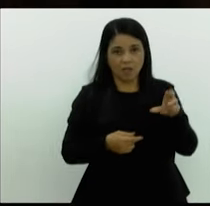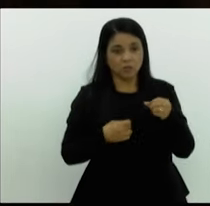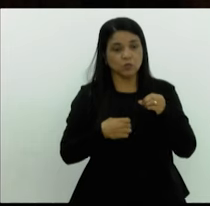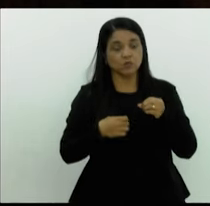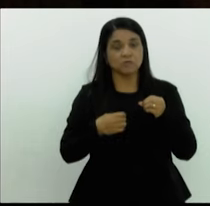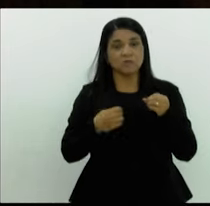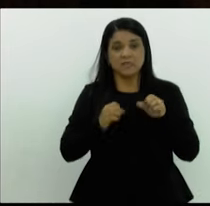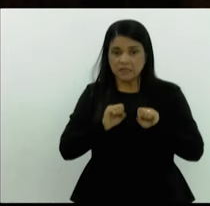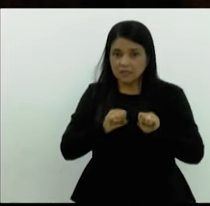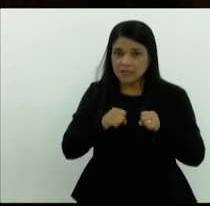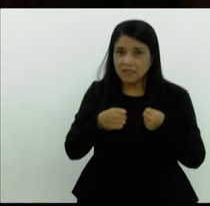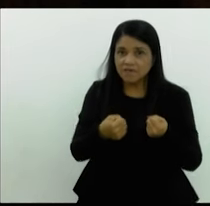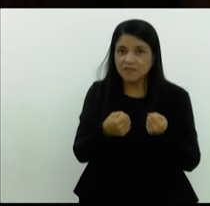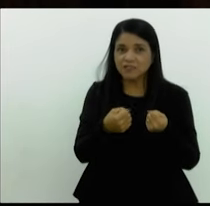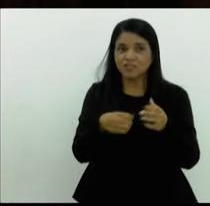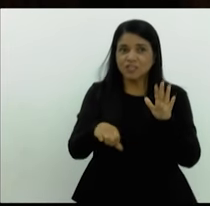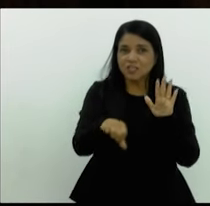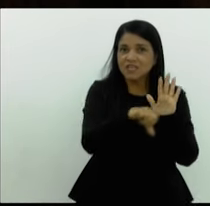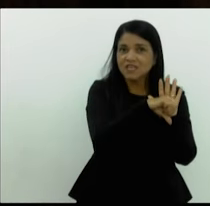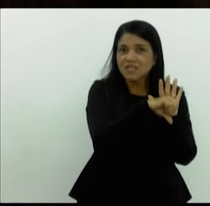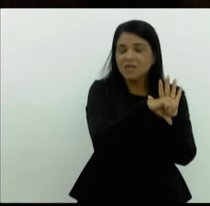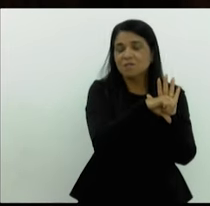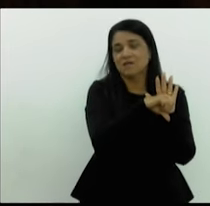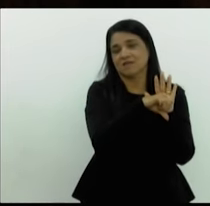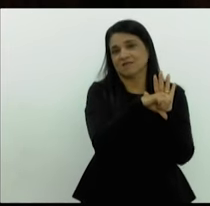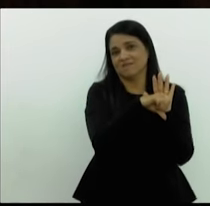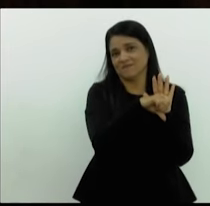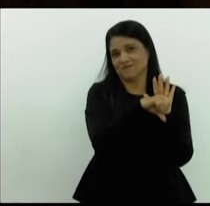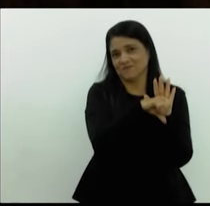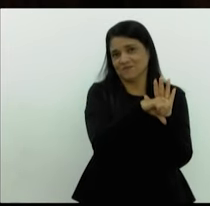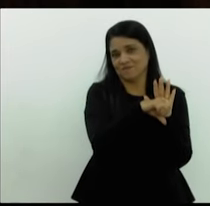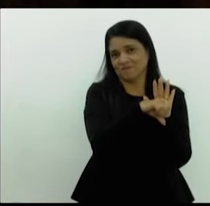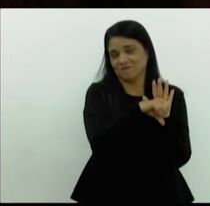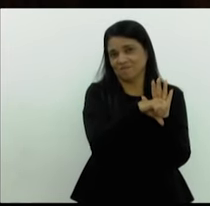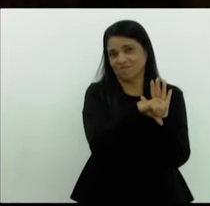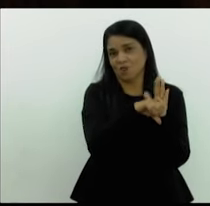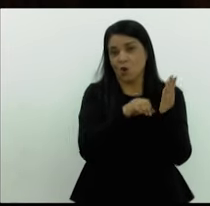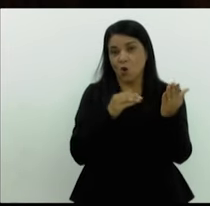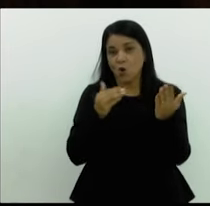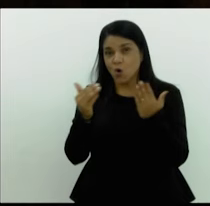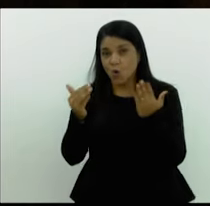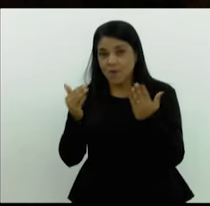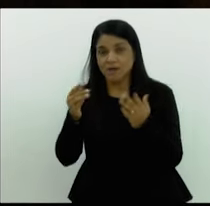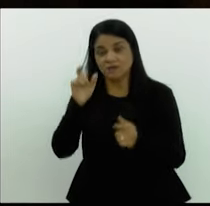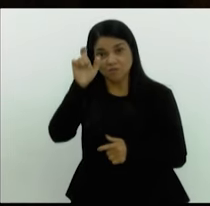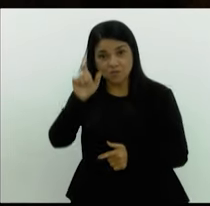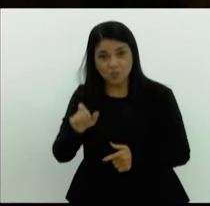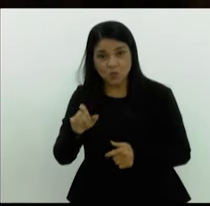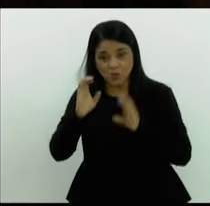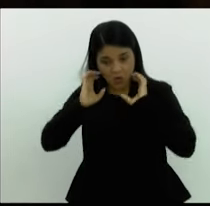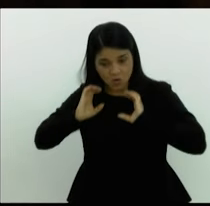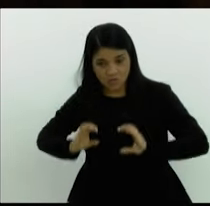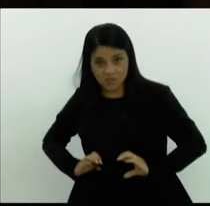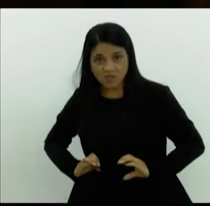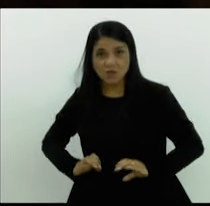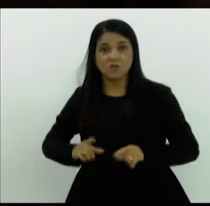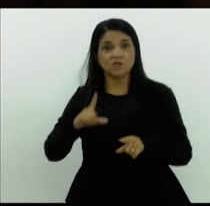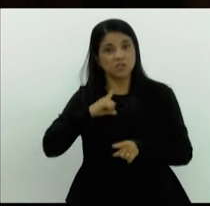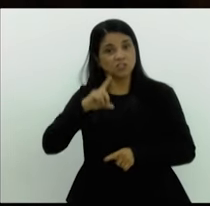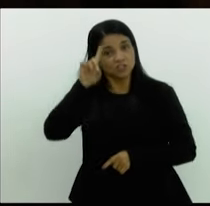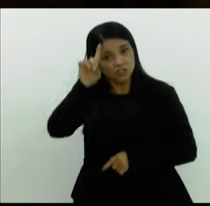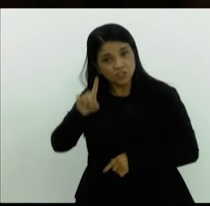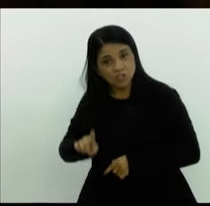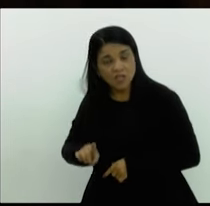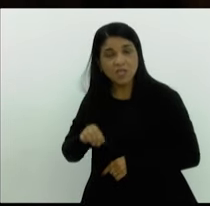criminosos perigosíssimos como um cidadão de bem, esse sim, que tem direito a férias com a família, tem direito